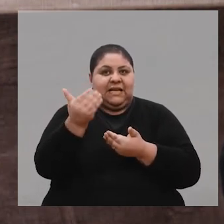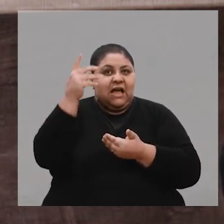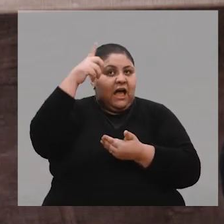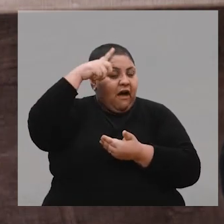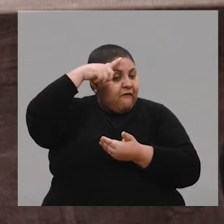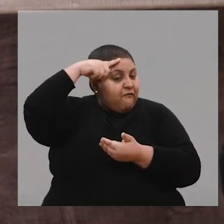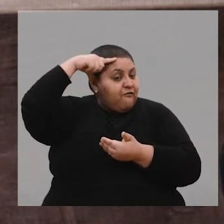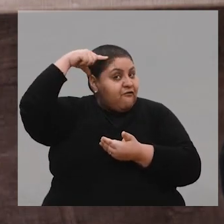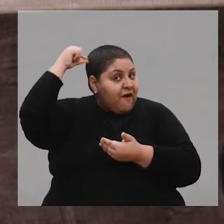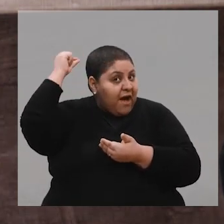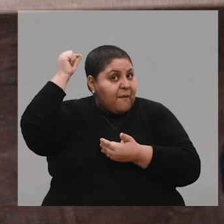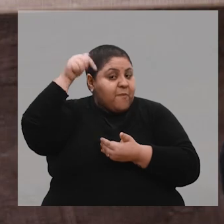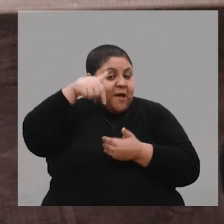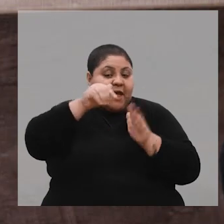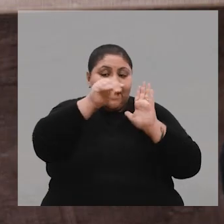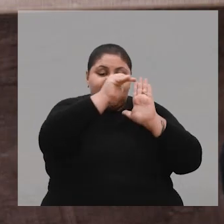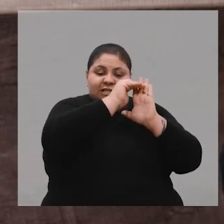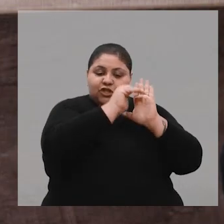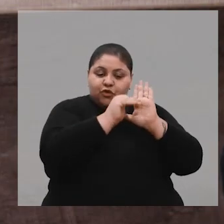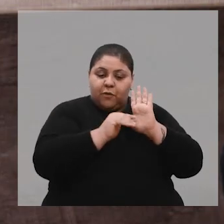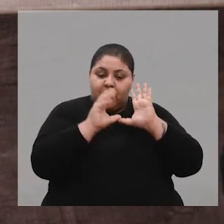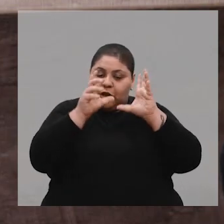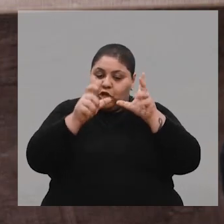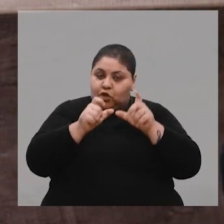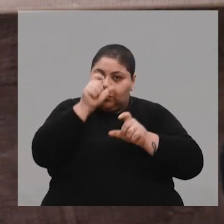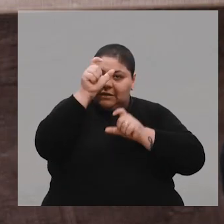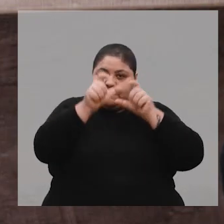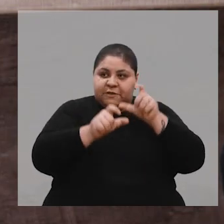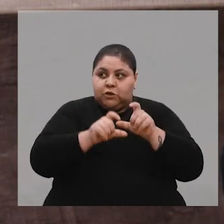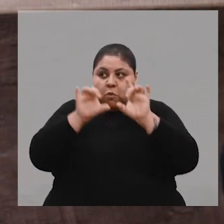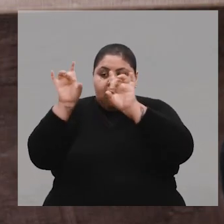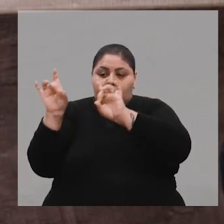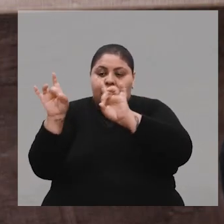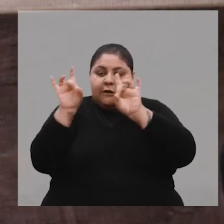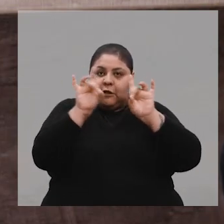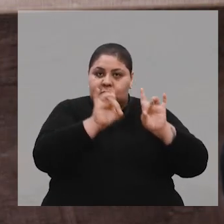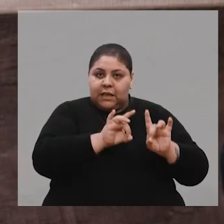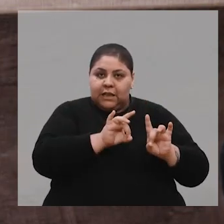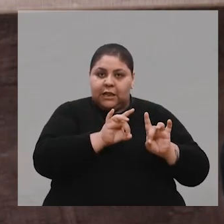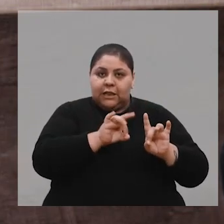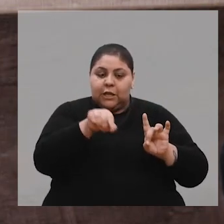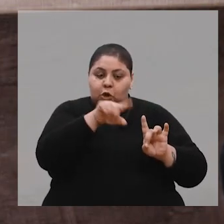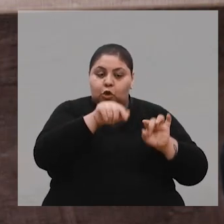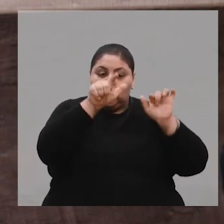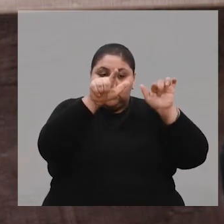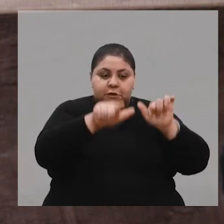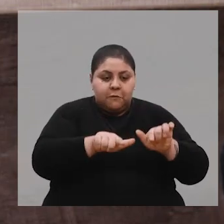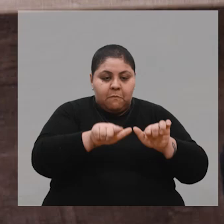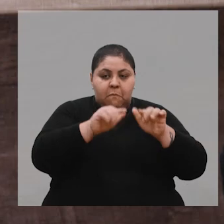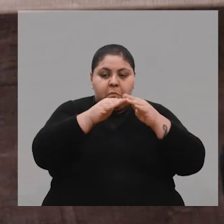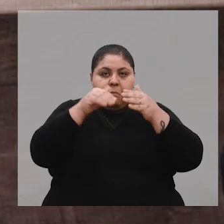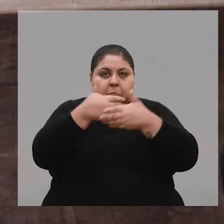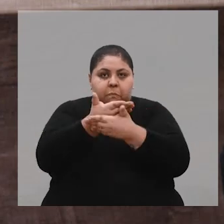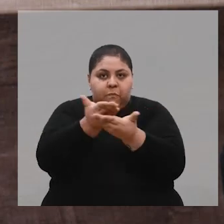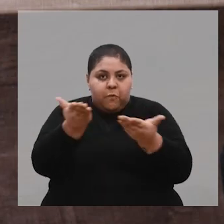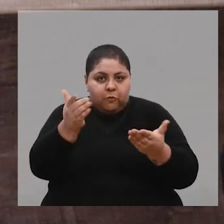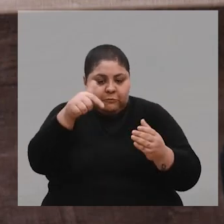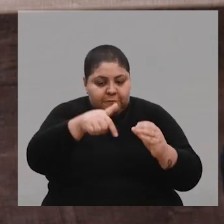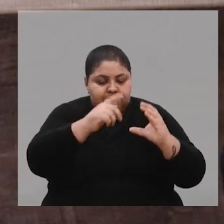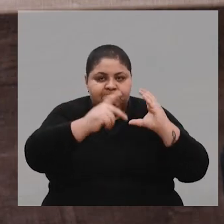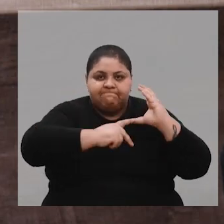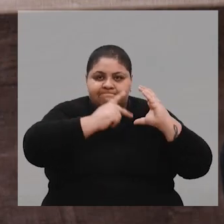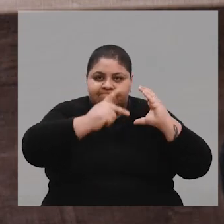ti, Fábio, a este programa, a todas as pessoas que têm nos acompanhado. O nosso gabinete está à disposição aqui na Câmara